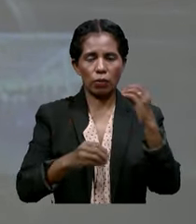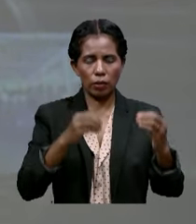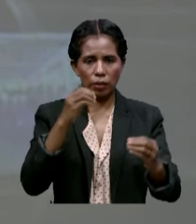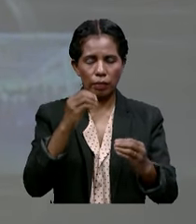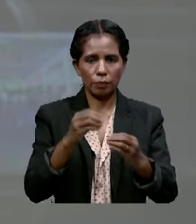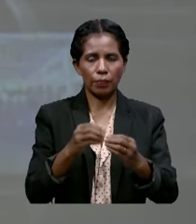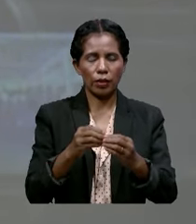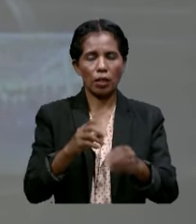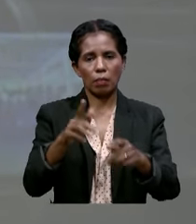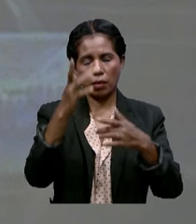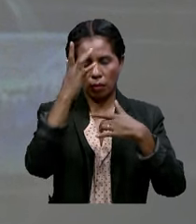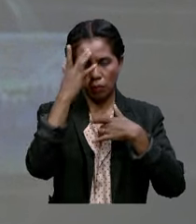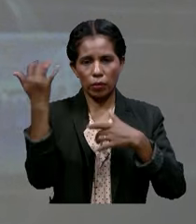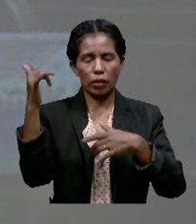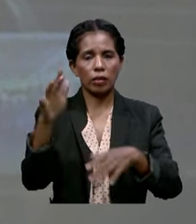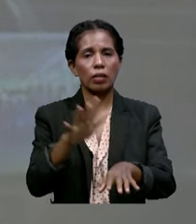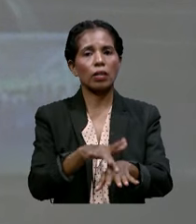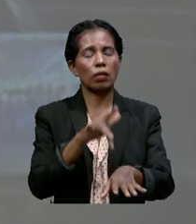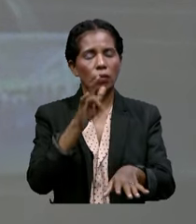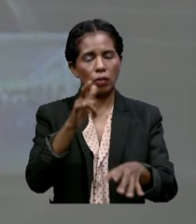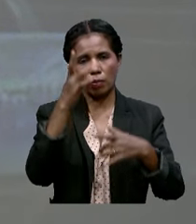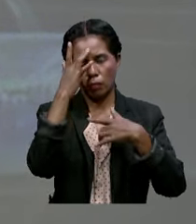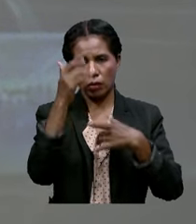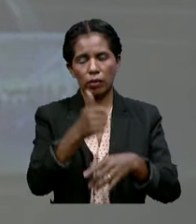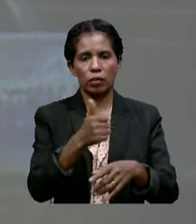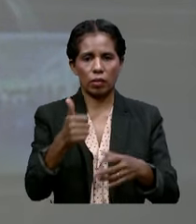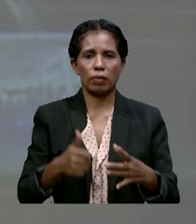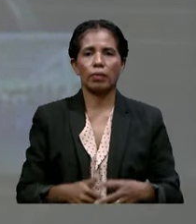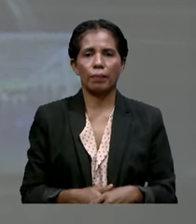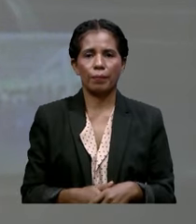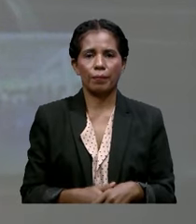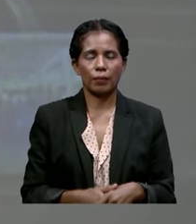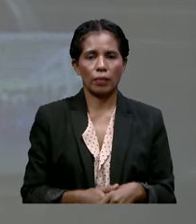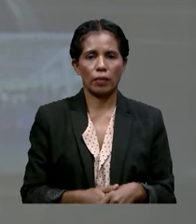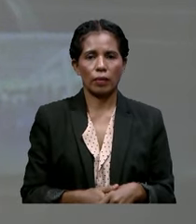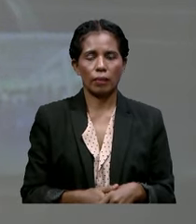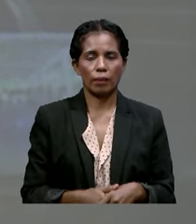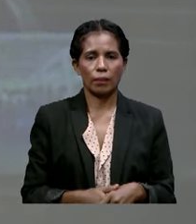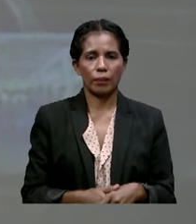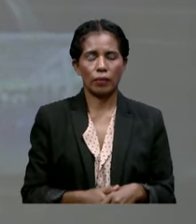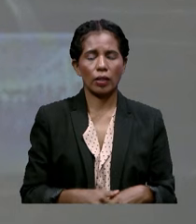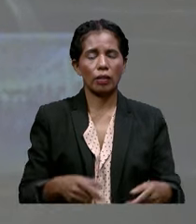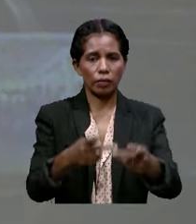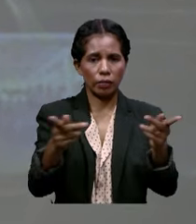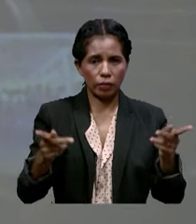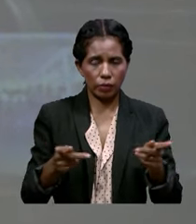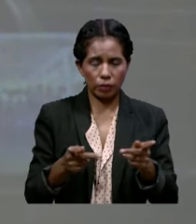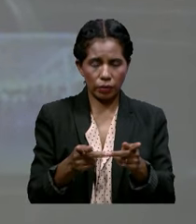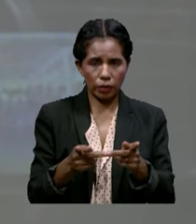de doenças contagiosas e não contagiosas. O espaço contém